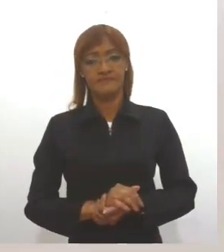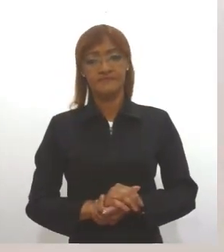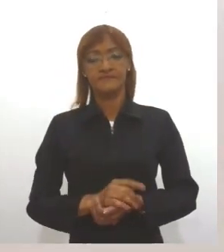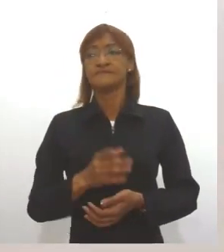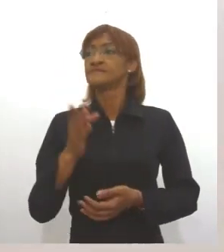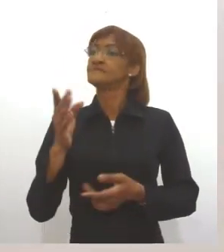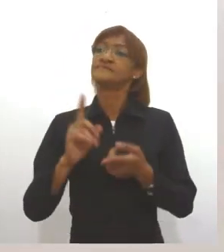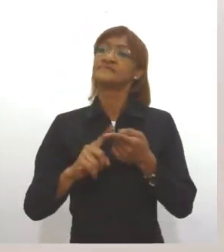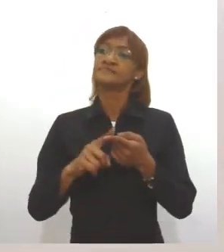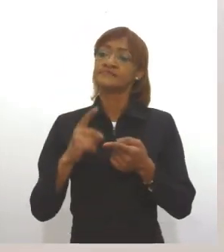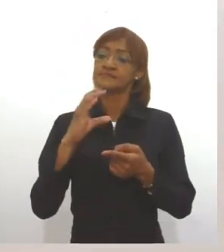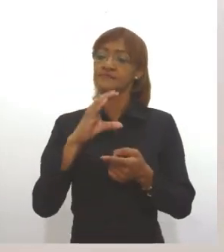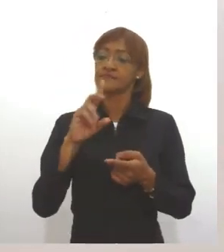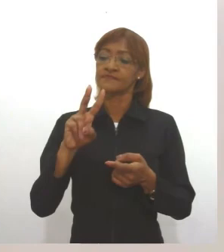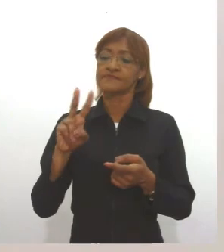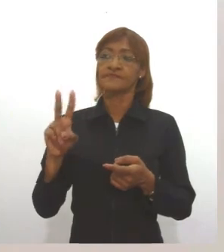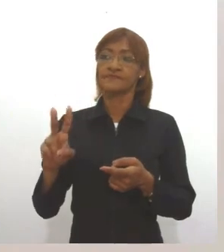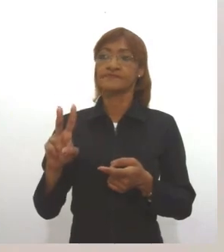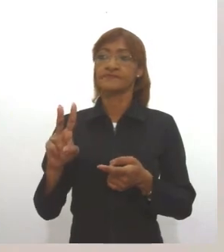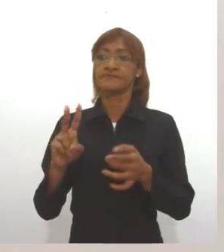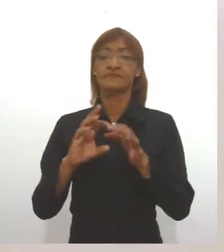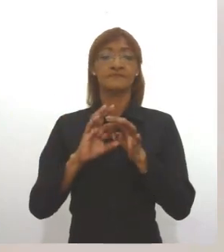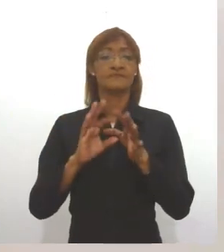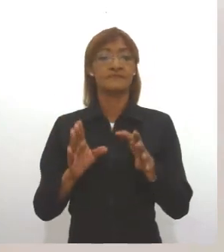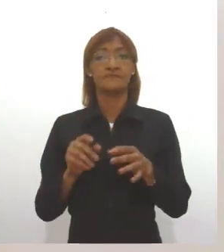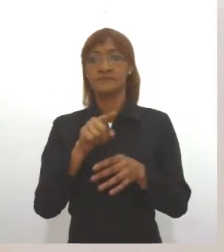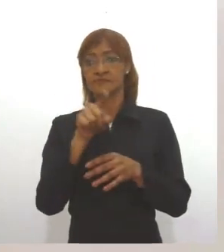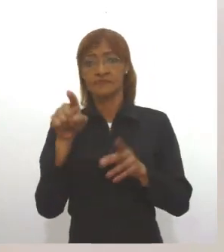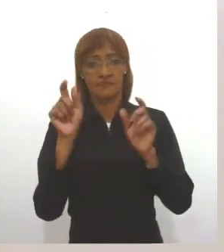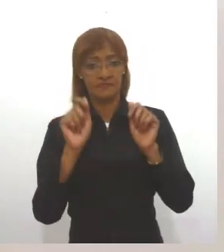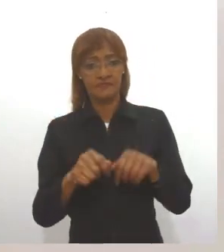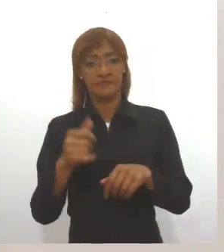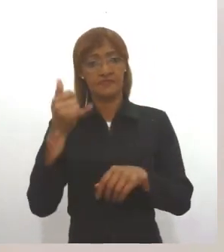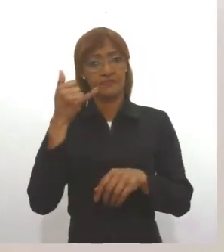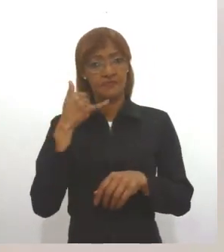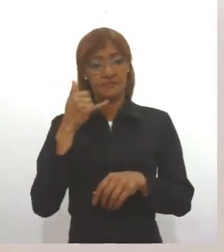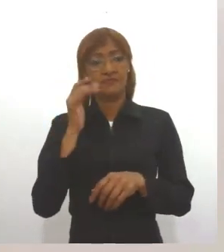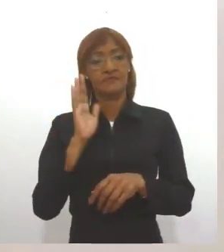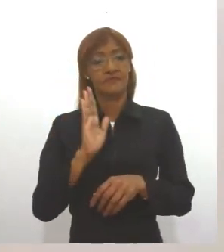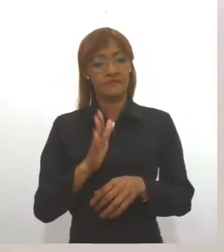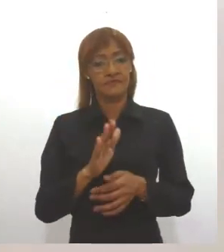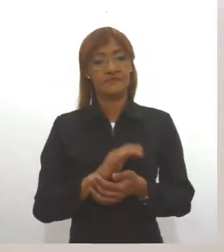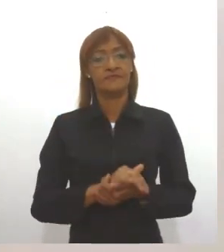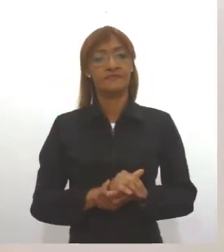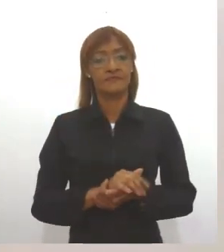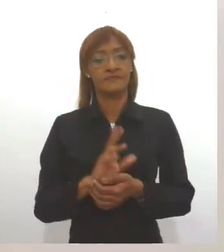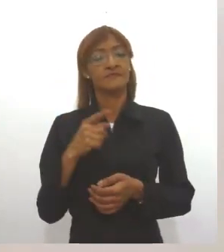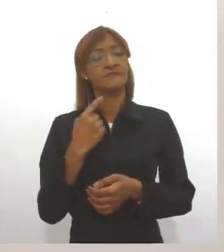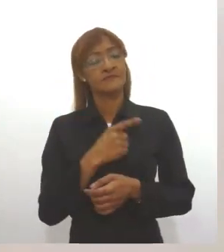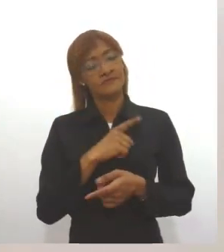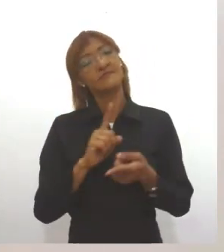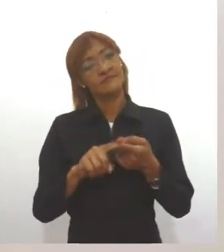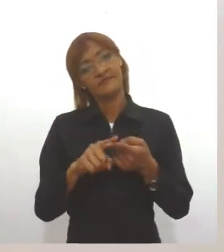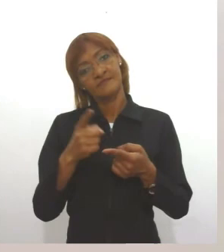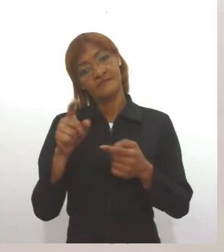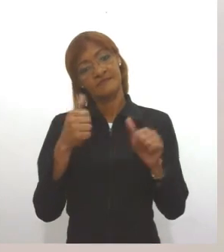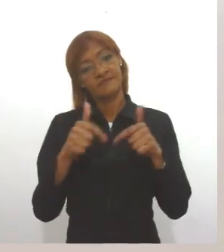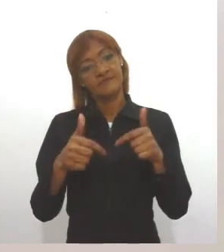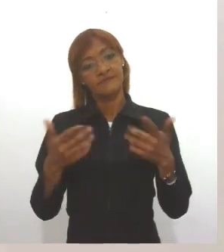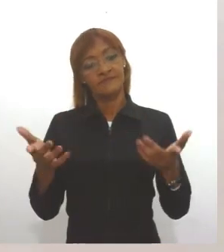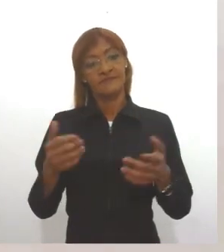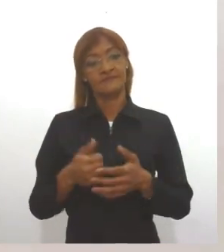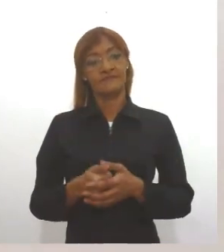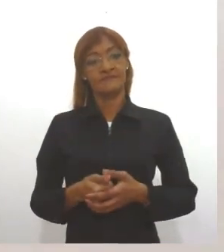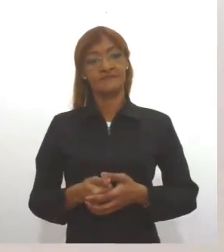se disponibiliza para esse serviço. Quem quiser pode entrar em contato com o CVV, que nós fazemos também esse tipo de serviço. E é um